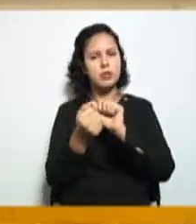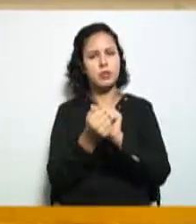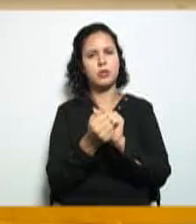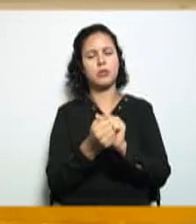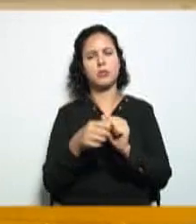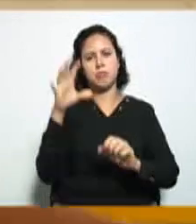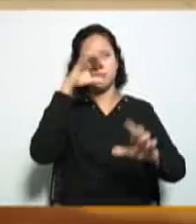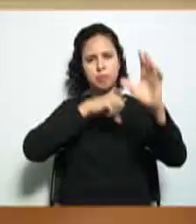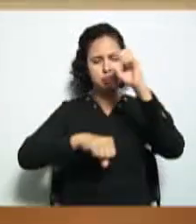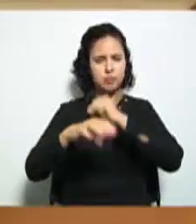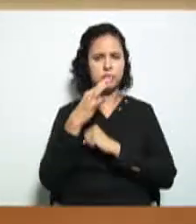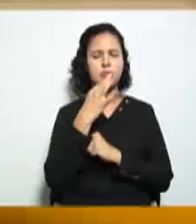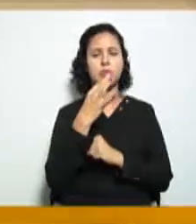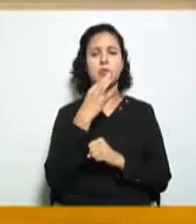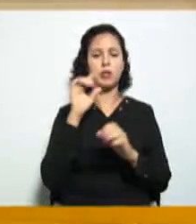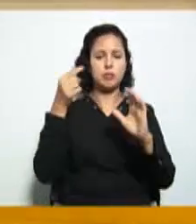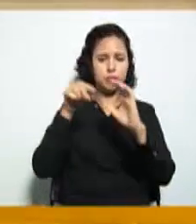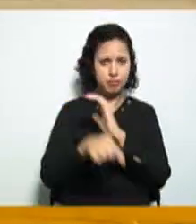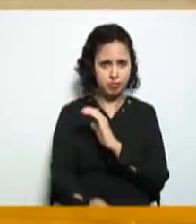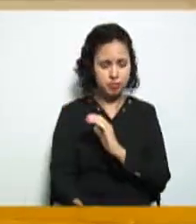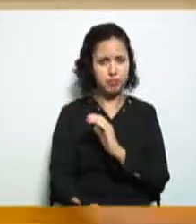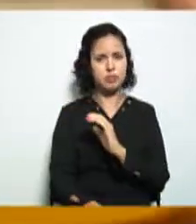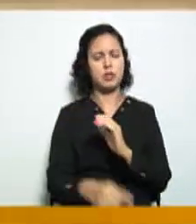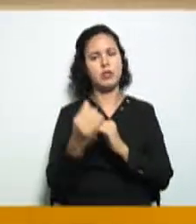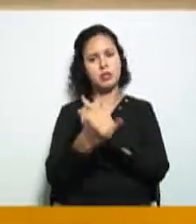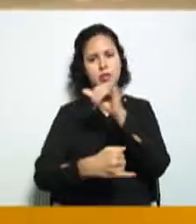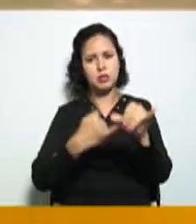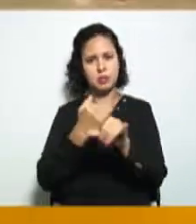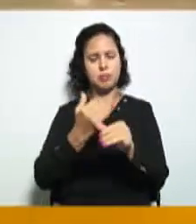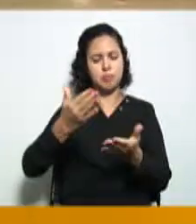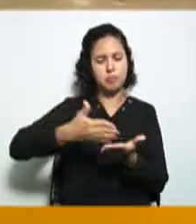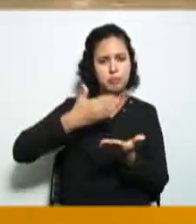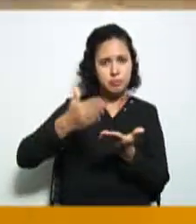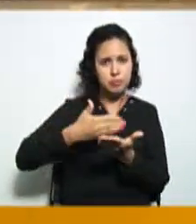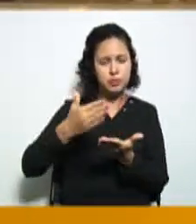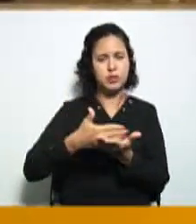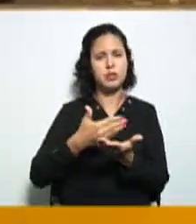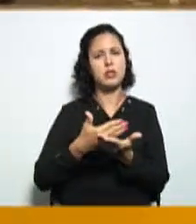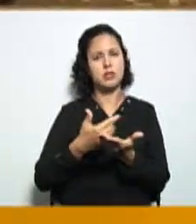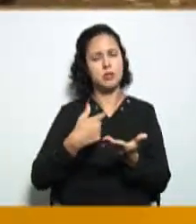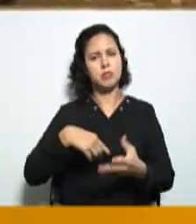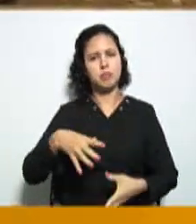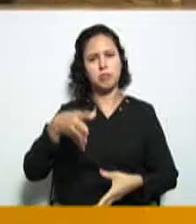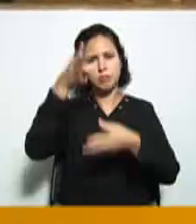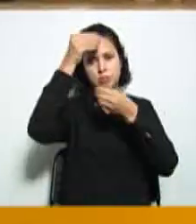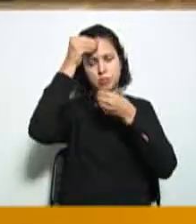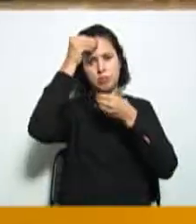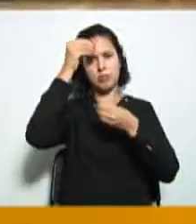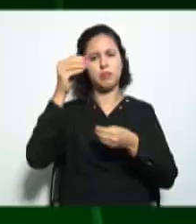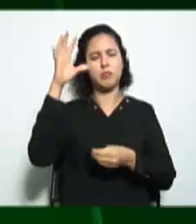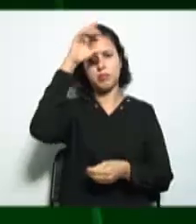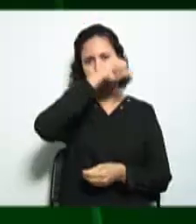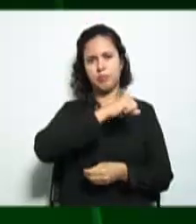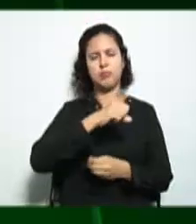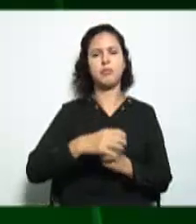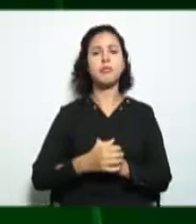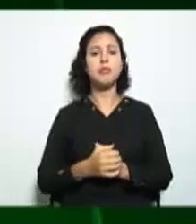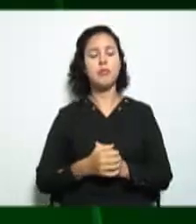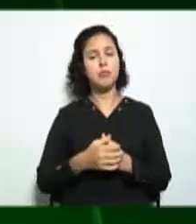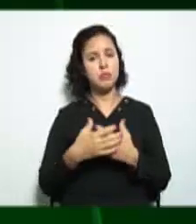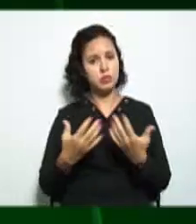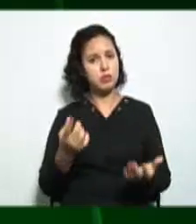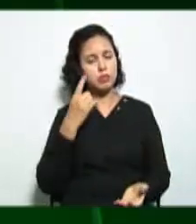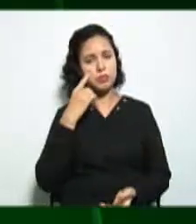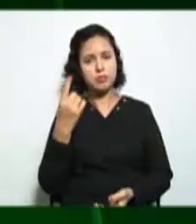adquirimos conhecimento e se aprofundamos em internet, em livros, que com isso a gente adquirimos mais conhecimentos ainda. O que acabamos de